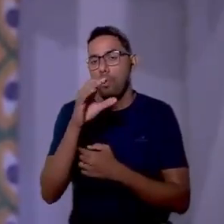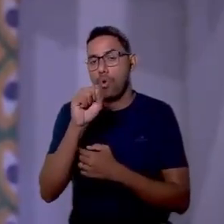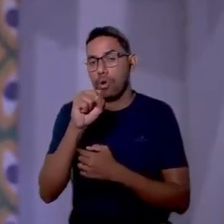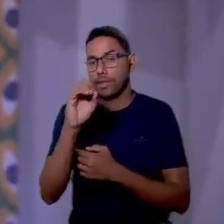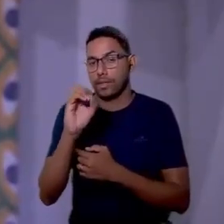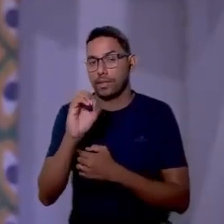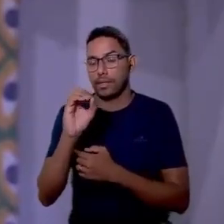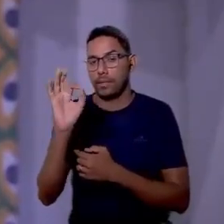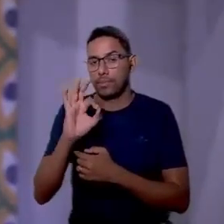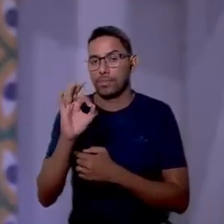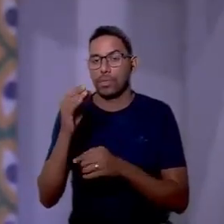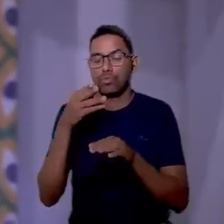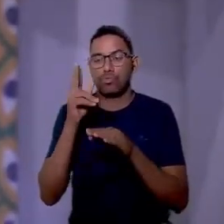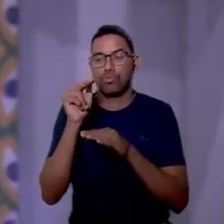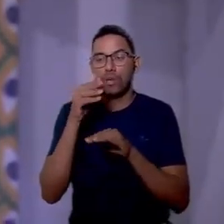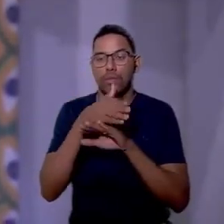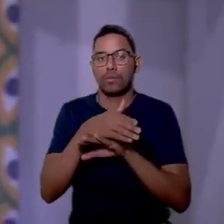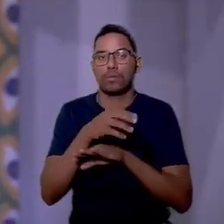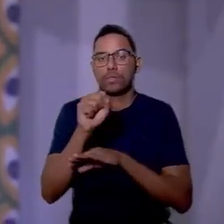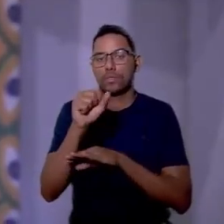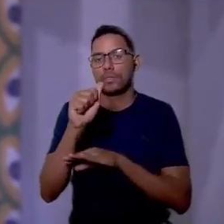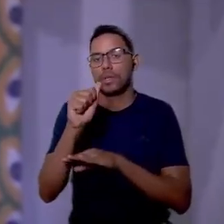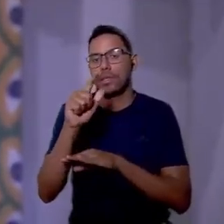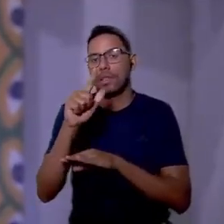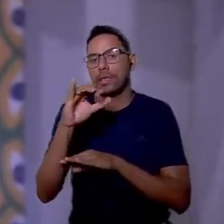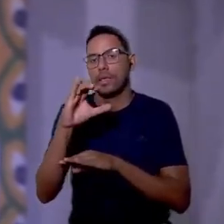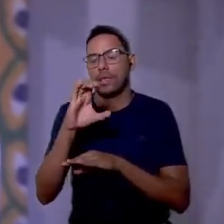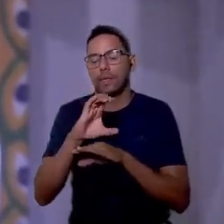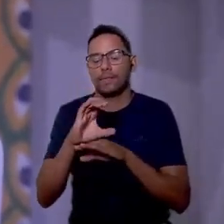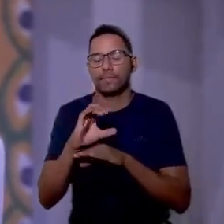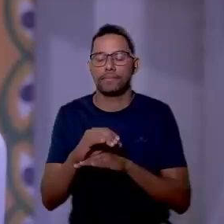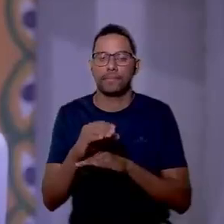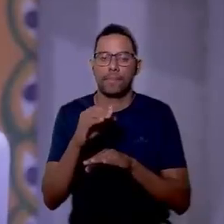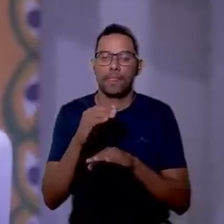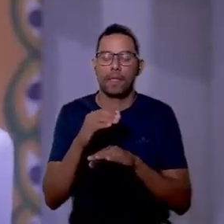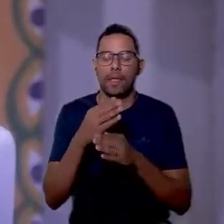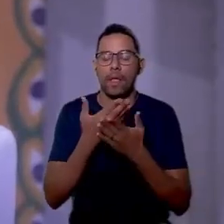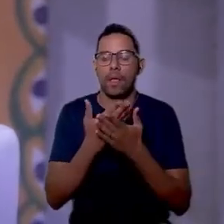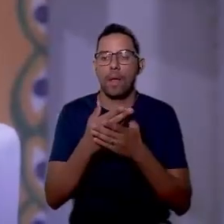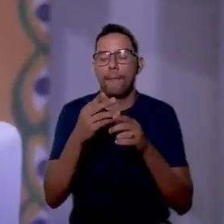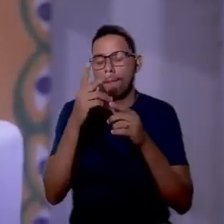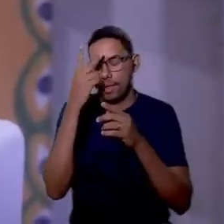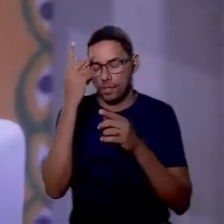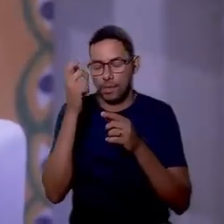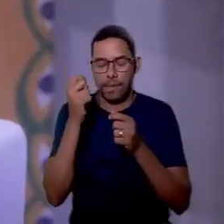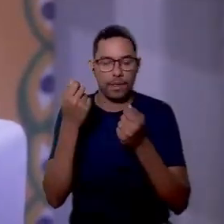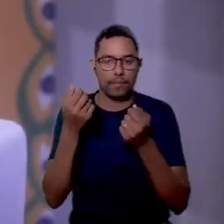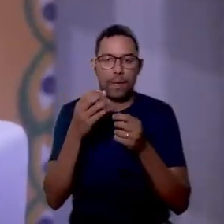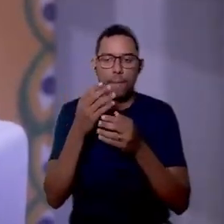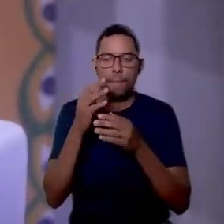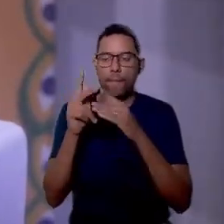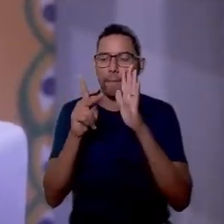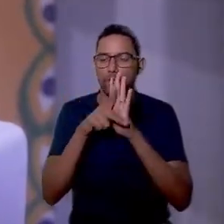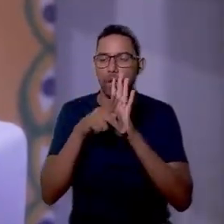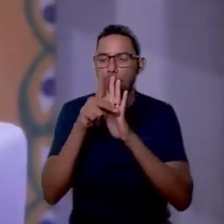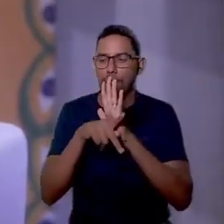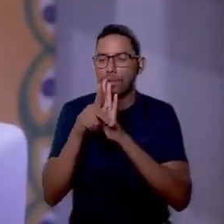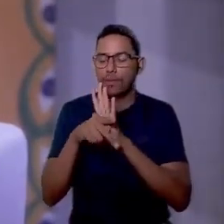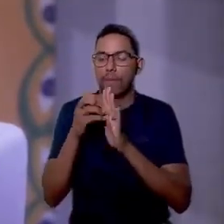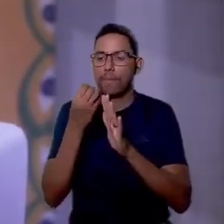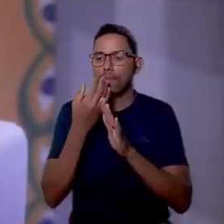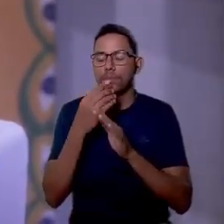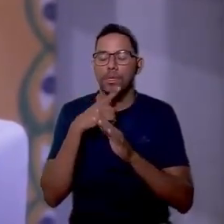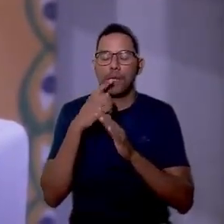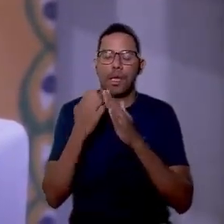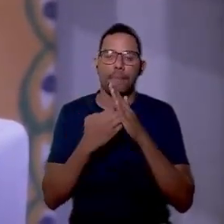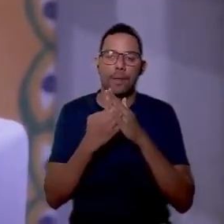turma nunca entrou no SALIC, quem está fazendo essas aulas. E é para essas pessoas, para isso, para que a gente tenha cada vez mais projetos bons, para